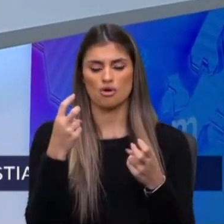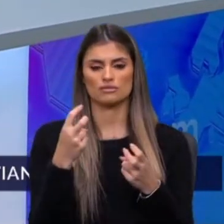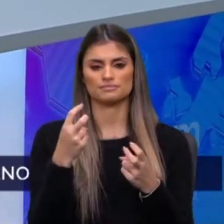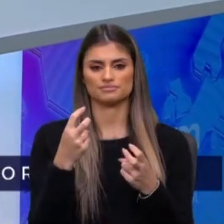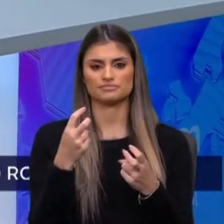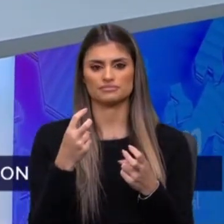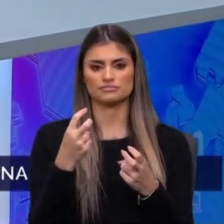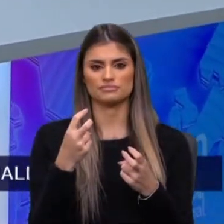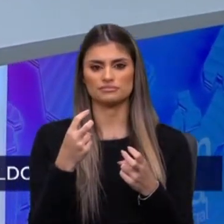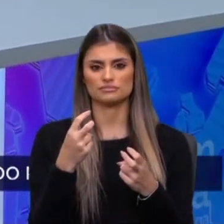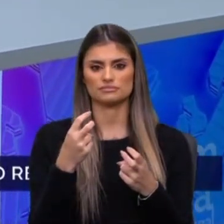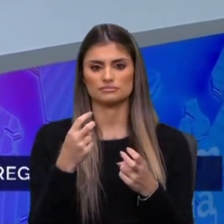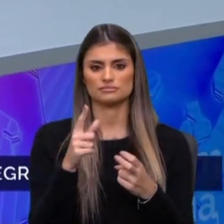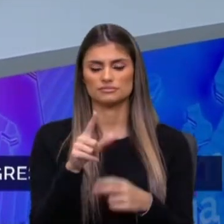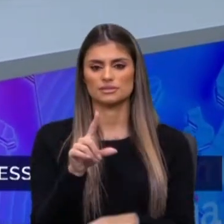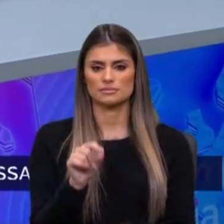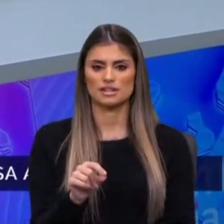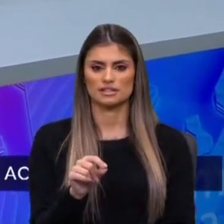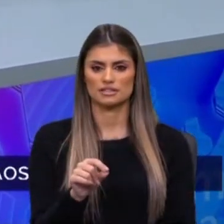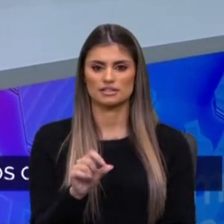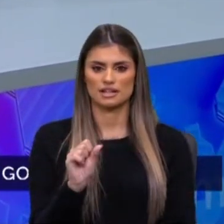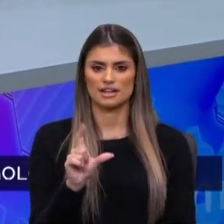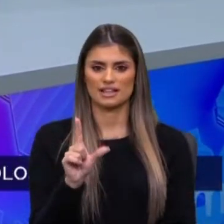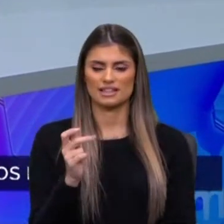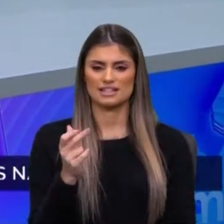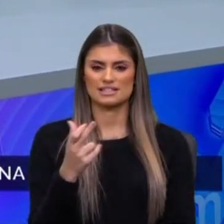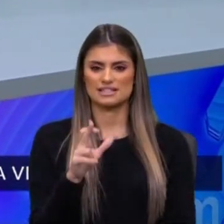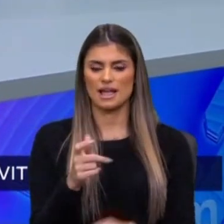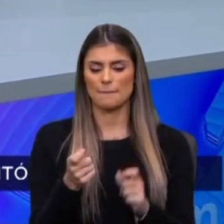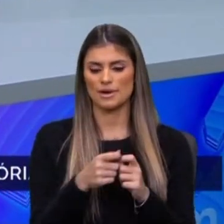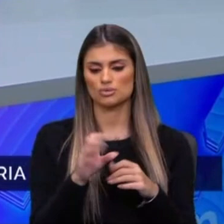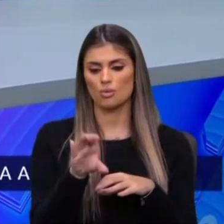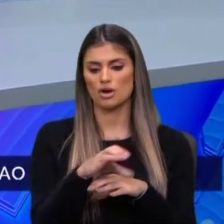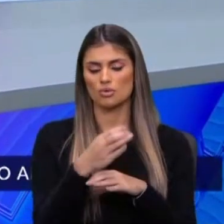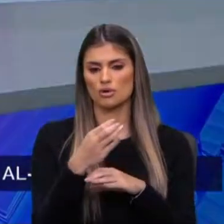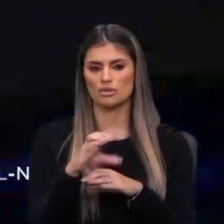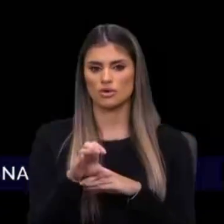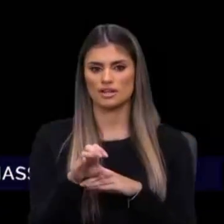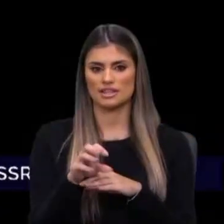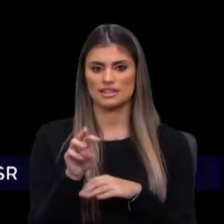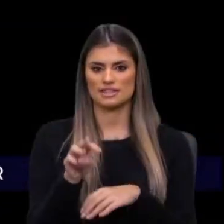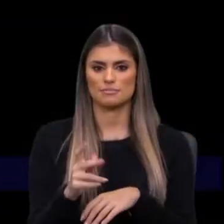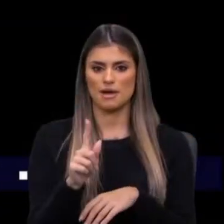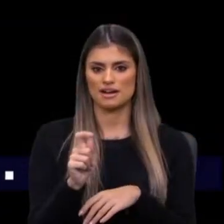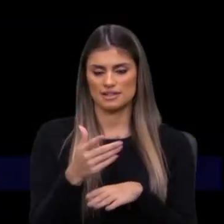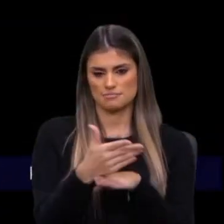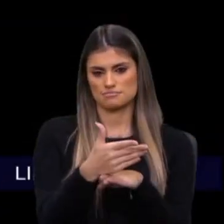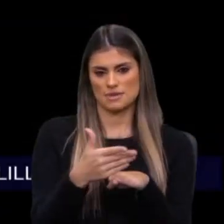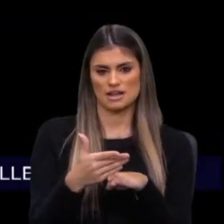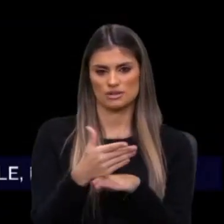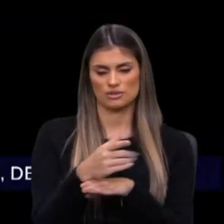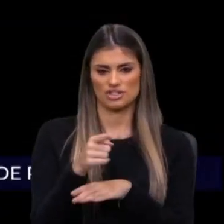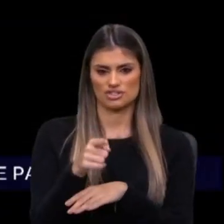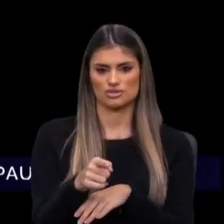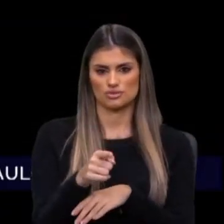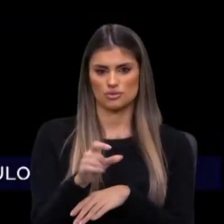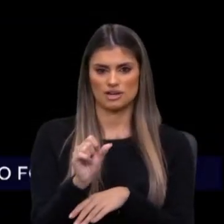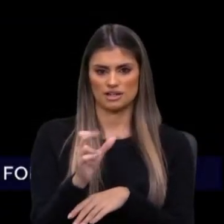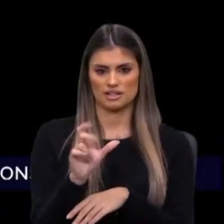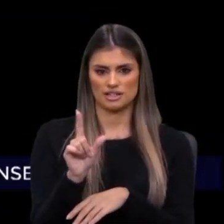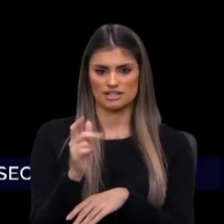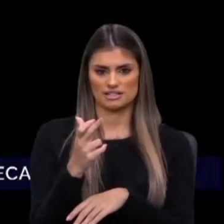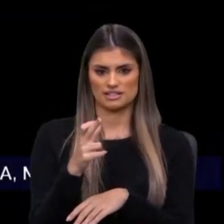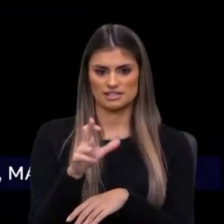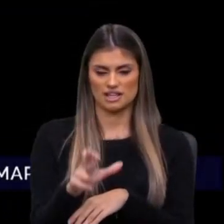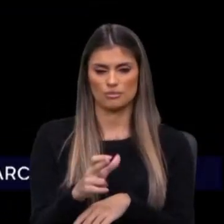um glaciar relíquia perto do equador de Marte. Mais ainda, este glaciar está numa zona